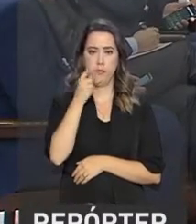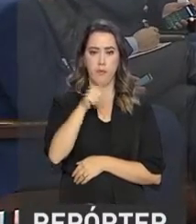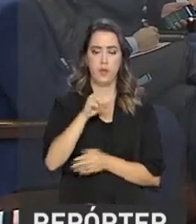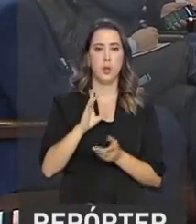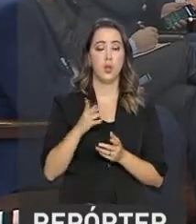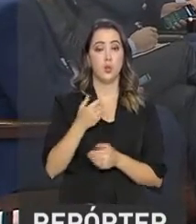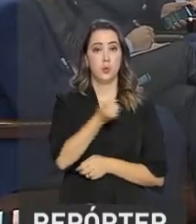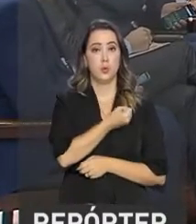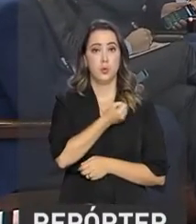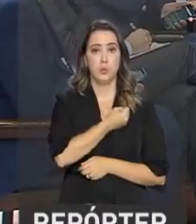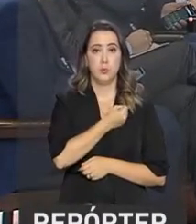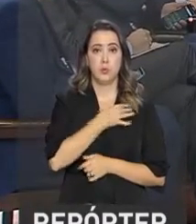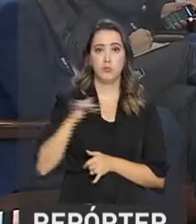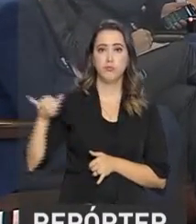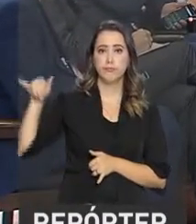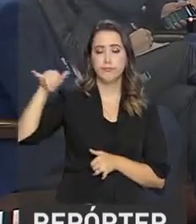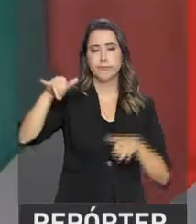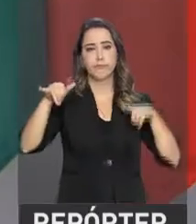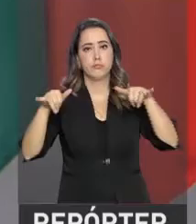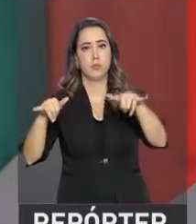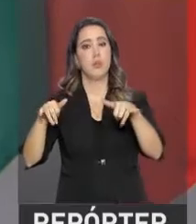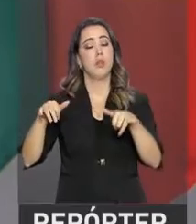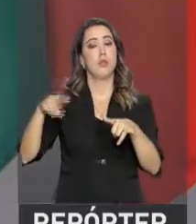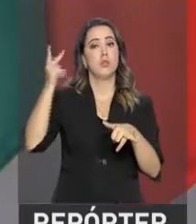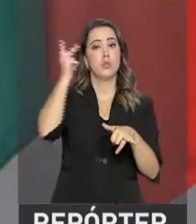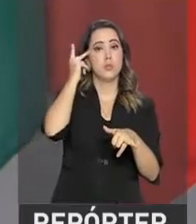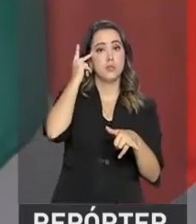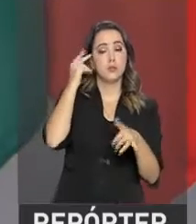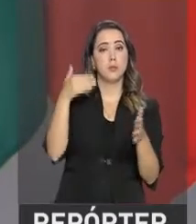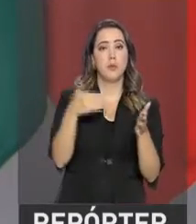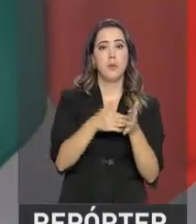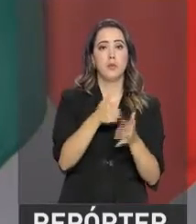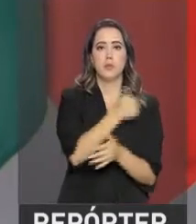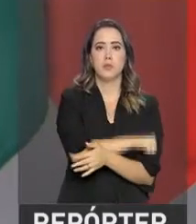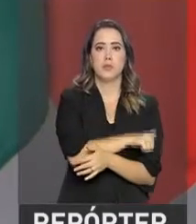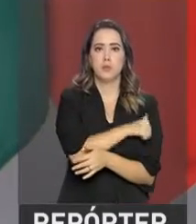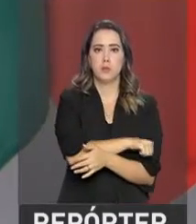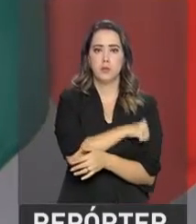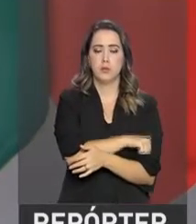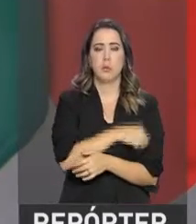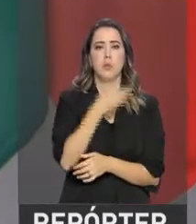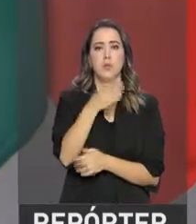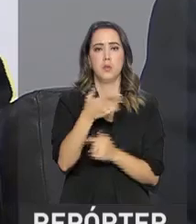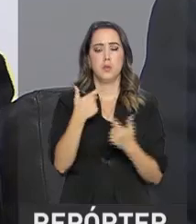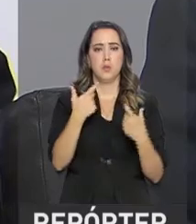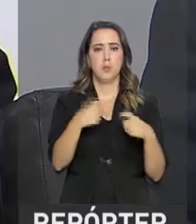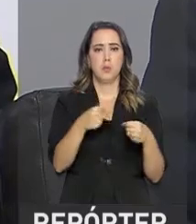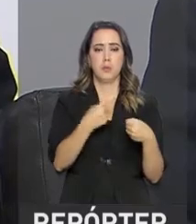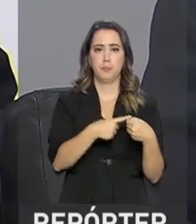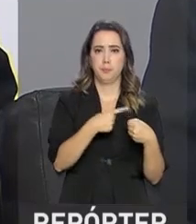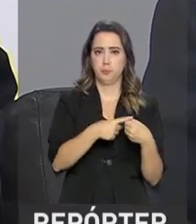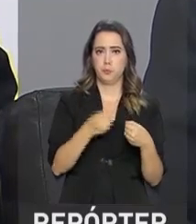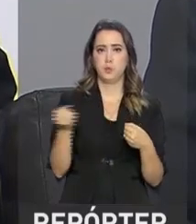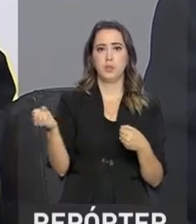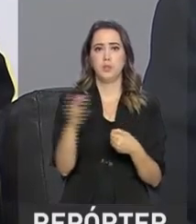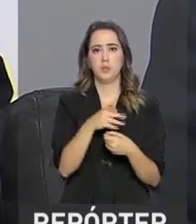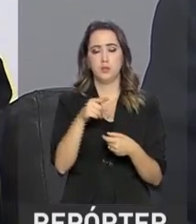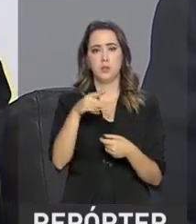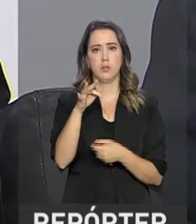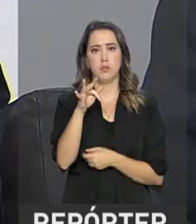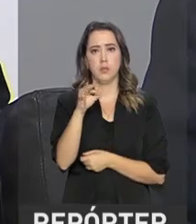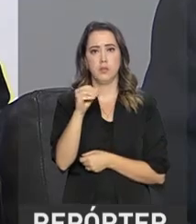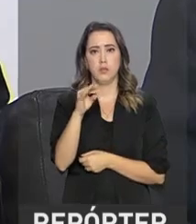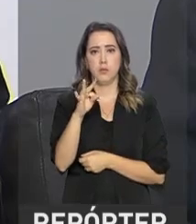passageiros nos voos entre são paulo e rio de janeiro a casa blanca e disse que espera os últimos acertos para uma nova rota entre fortaleza